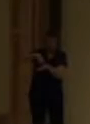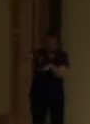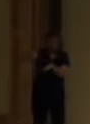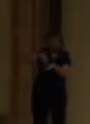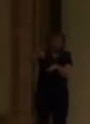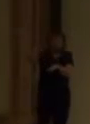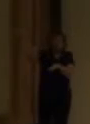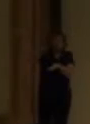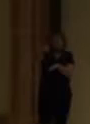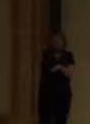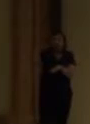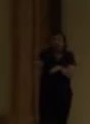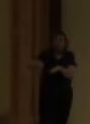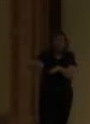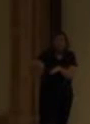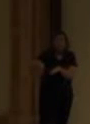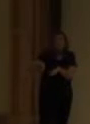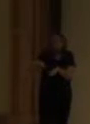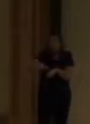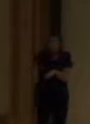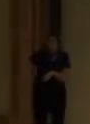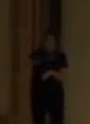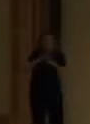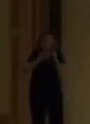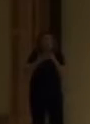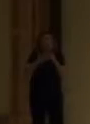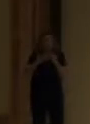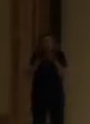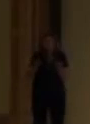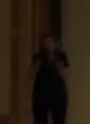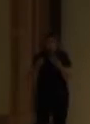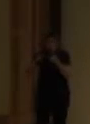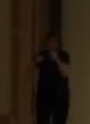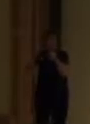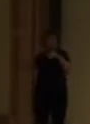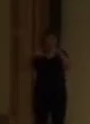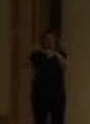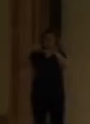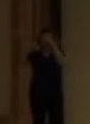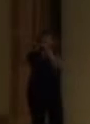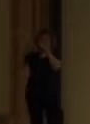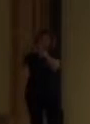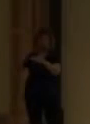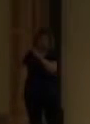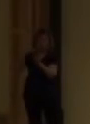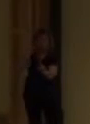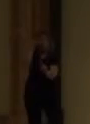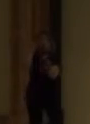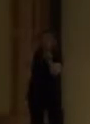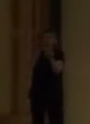no mundo rural e porque a urbanização era uma promessa de emprego e de emancipação,